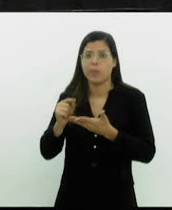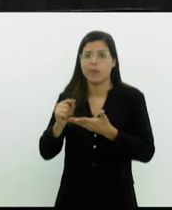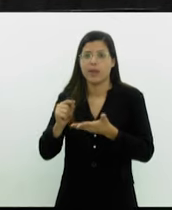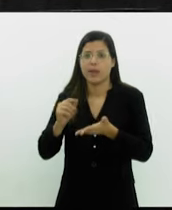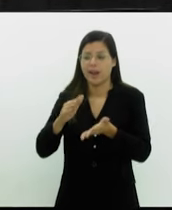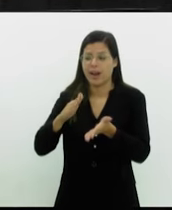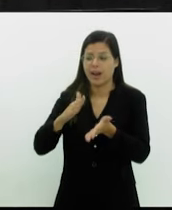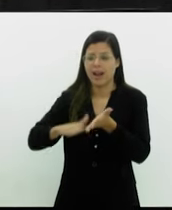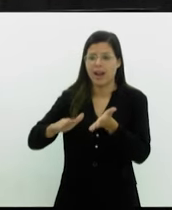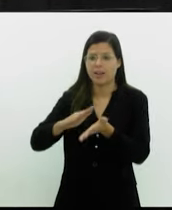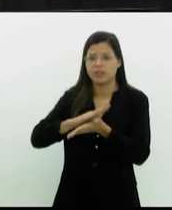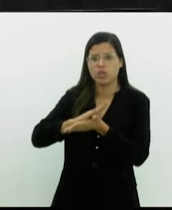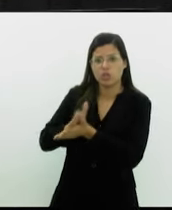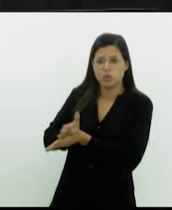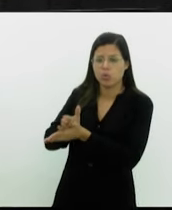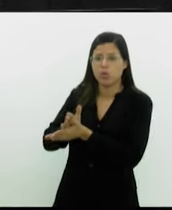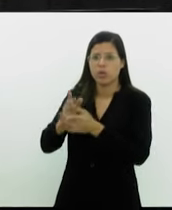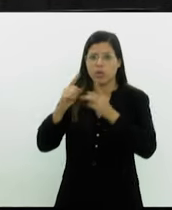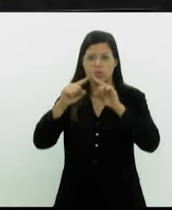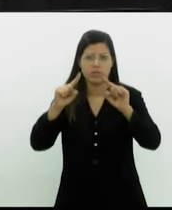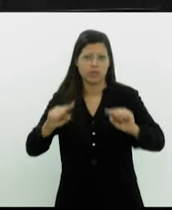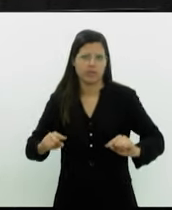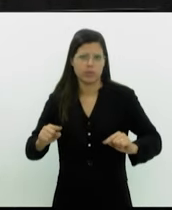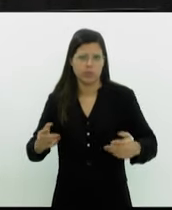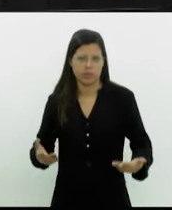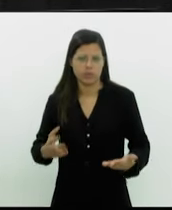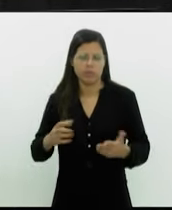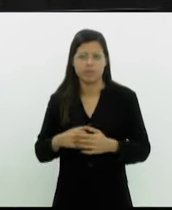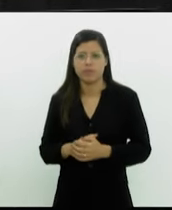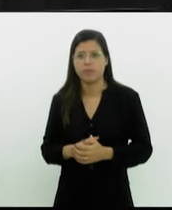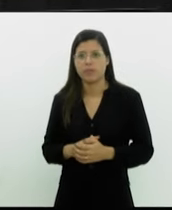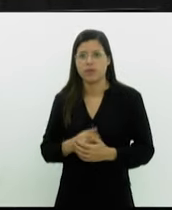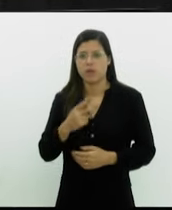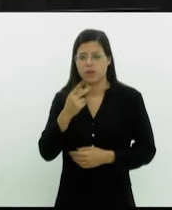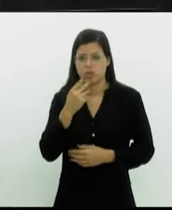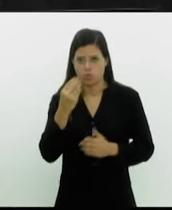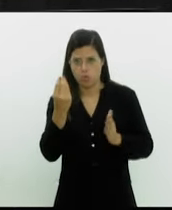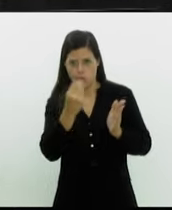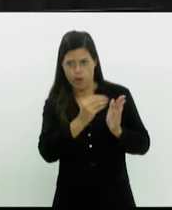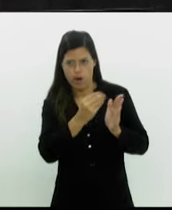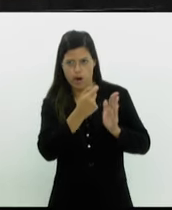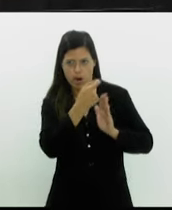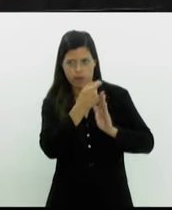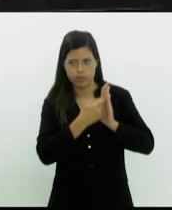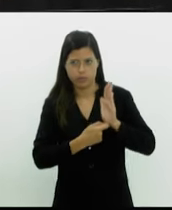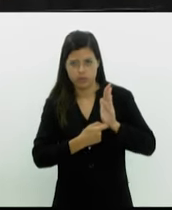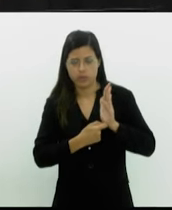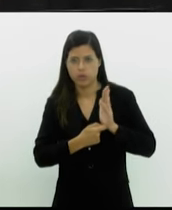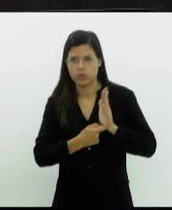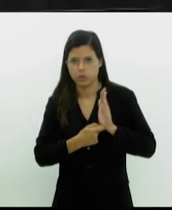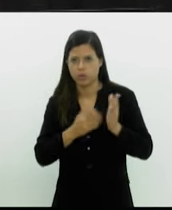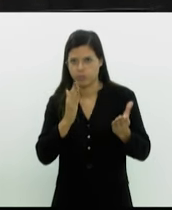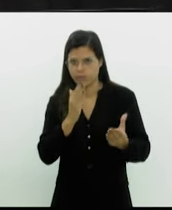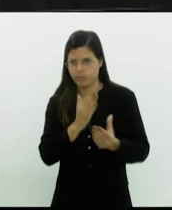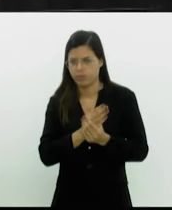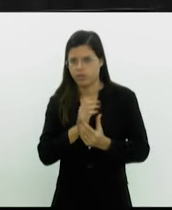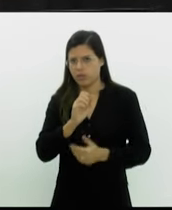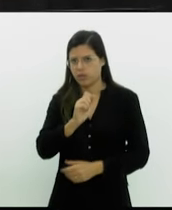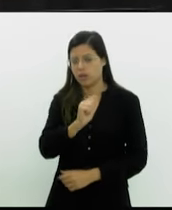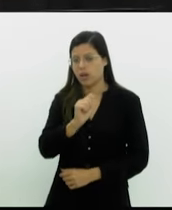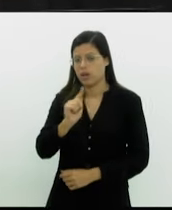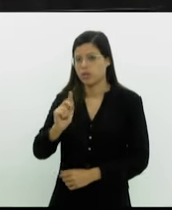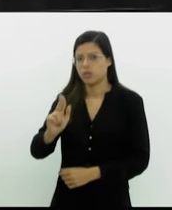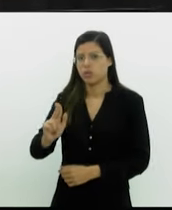público. Olha a pérola do que eles colocam lá, entre aspas, no recurso da AGU. Não